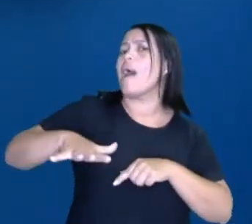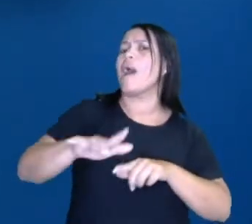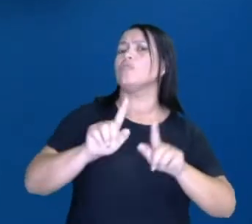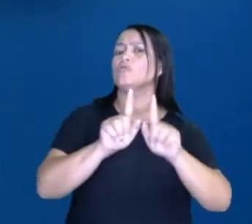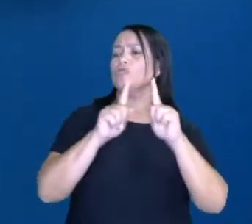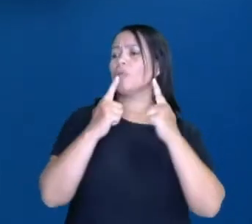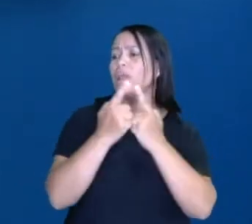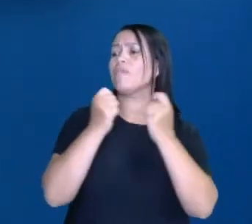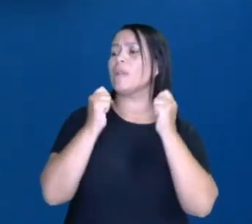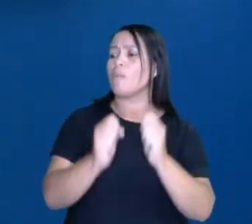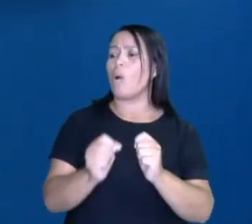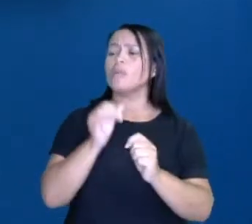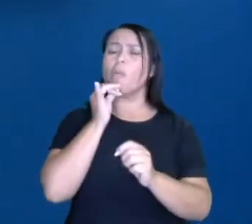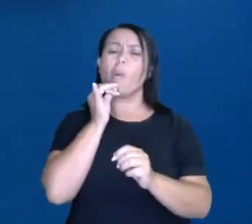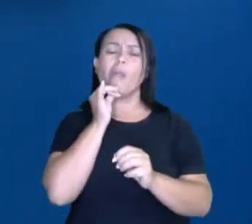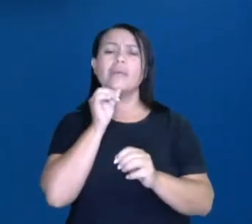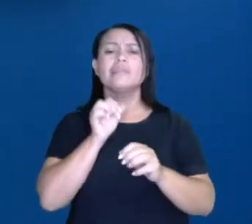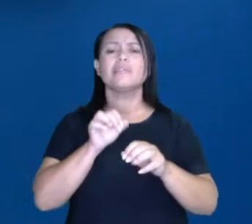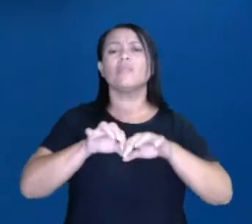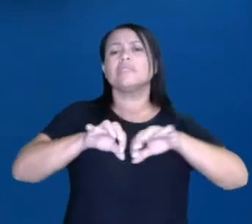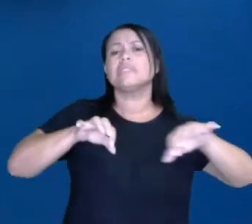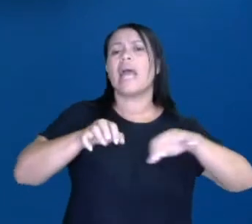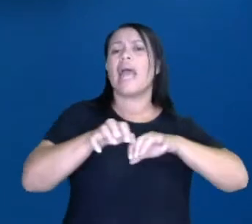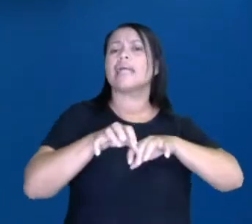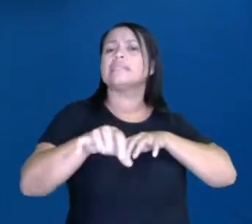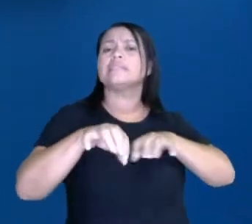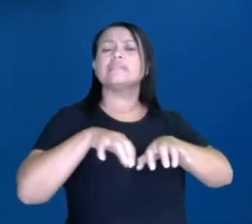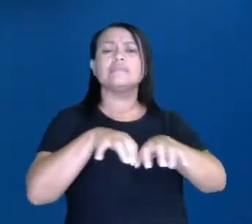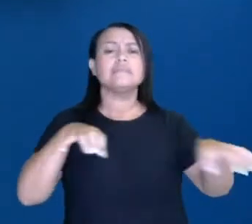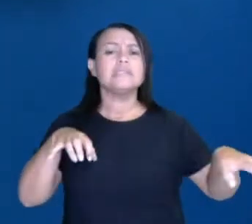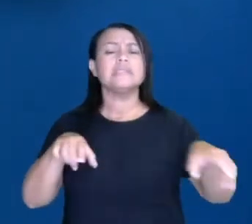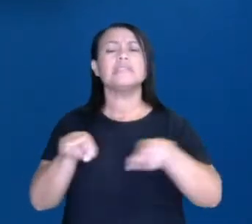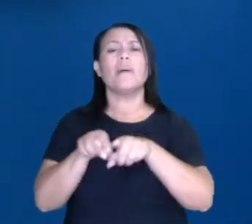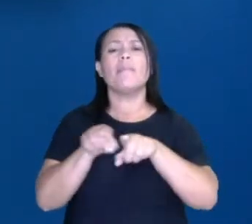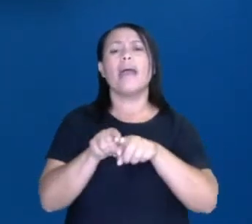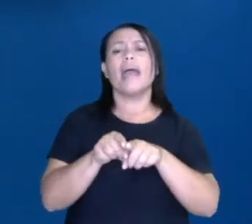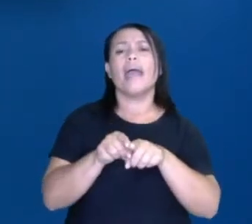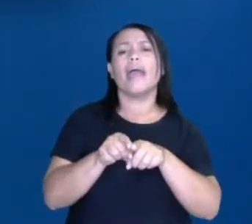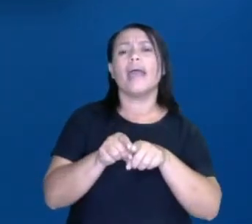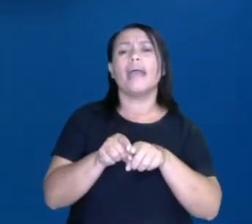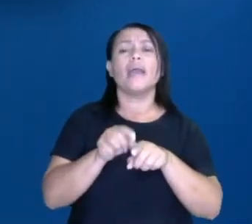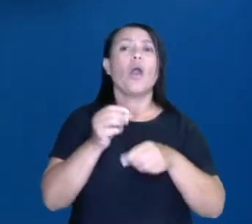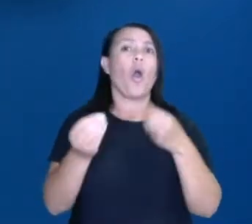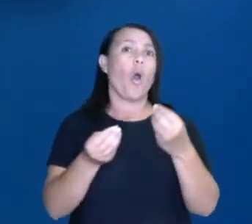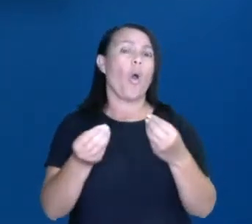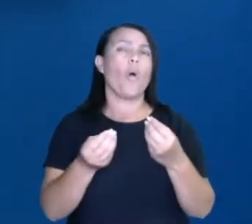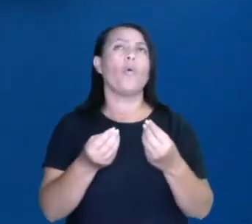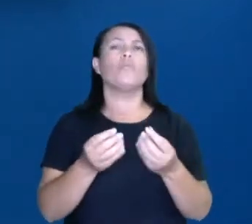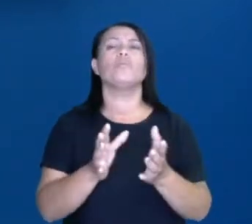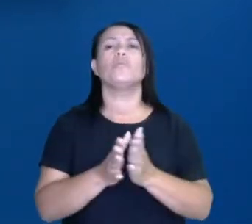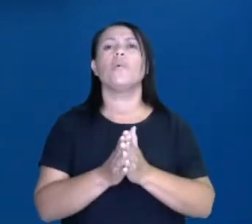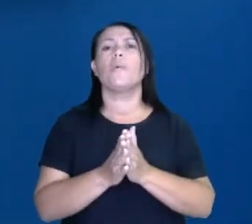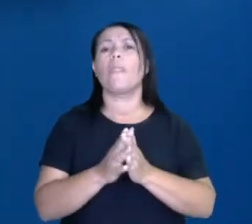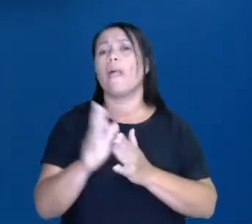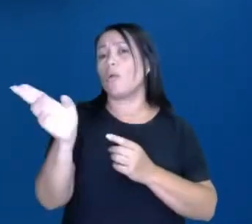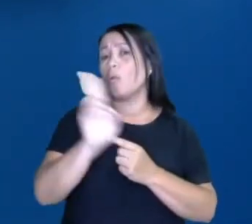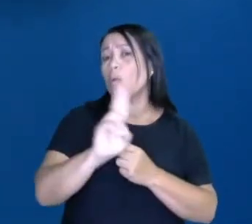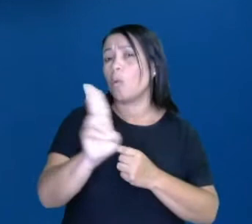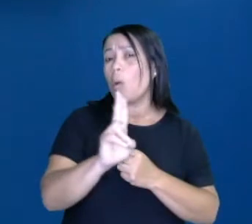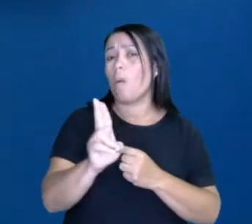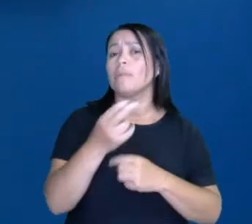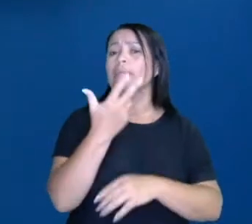partido, esmiuçado, fracionado em partes menores, que a gente pode dar o nome